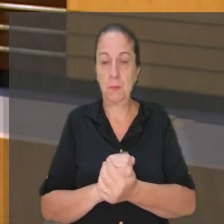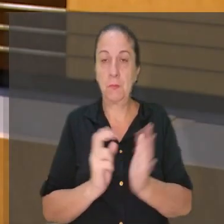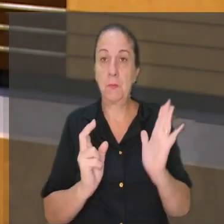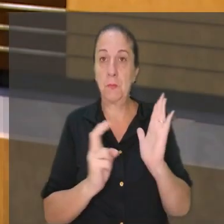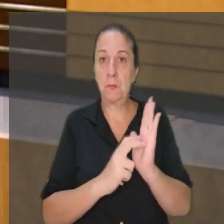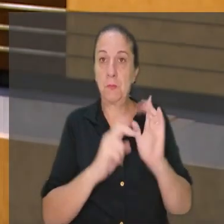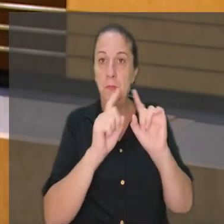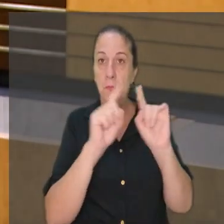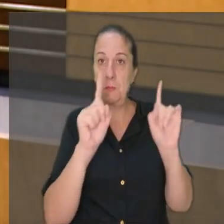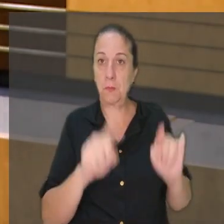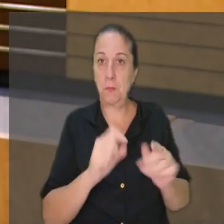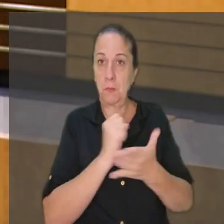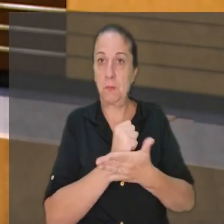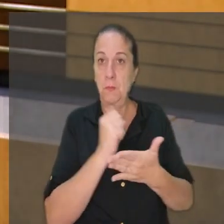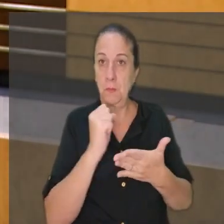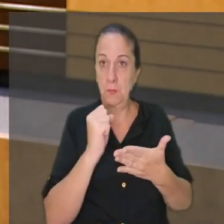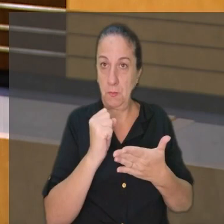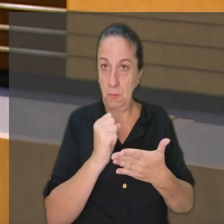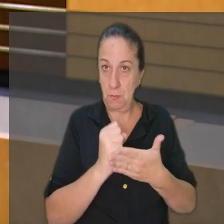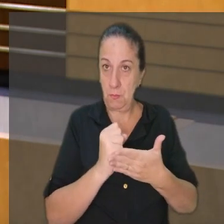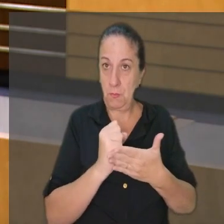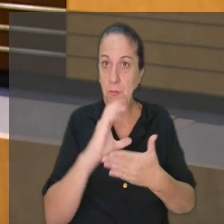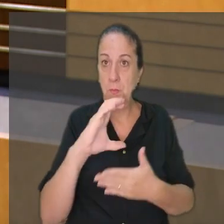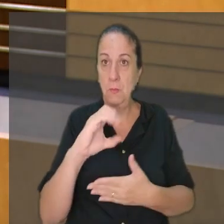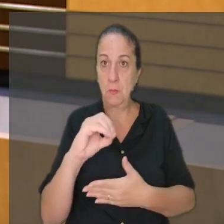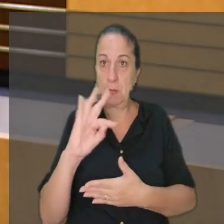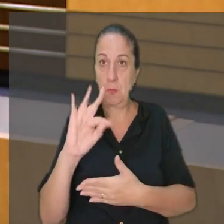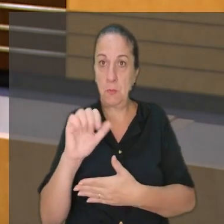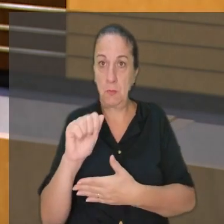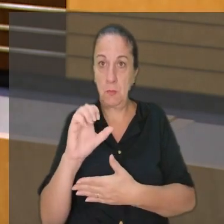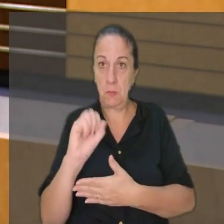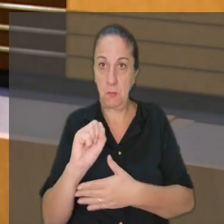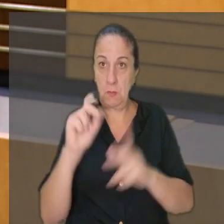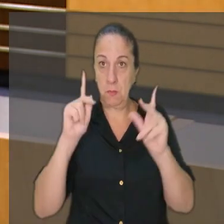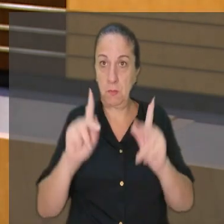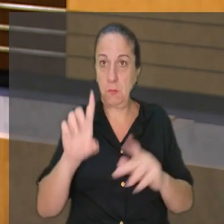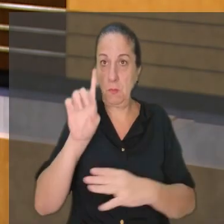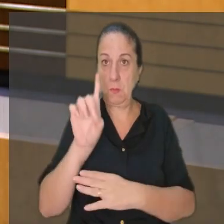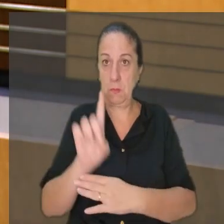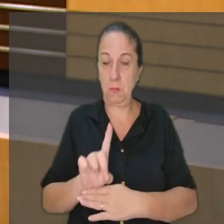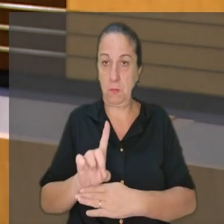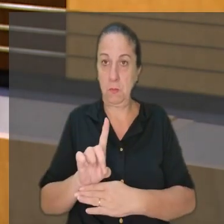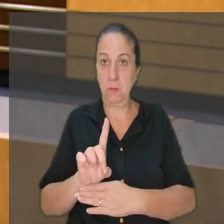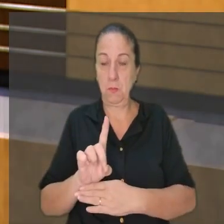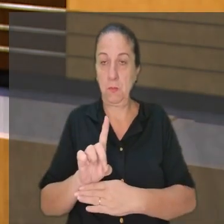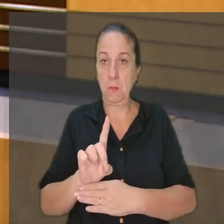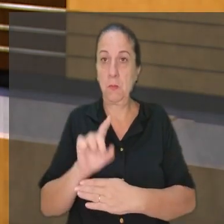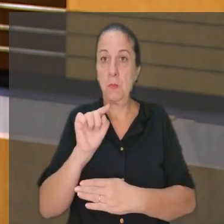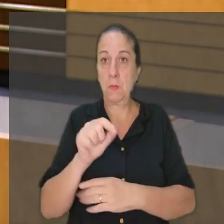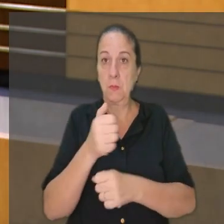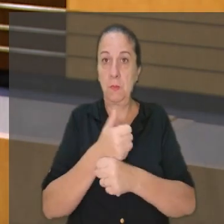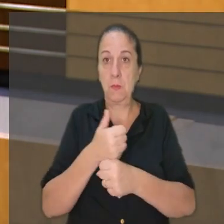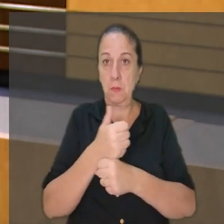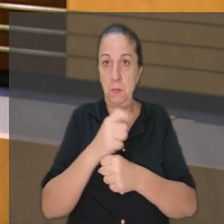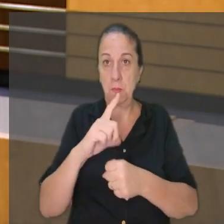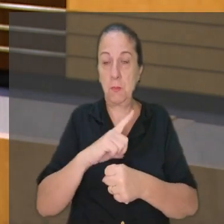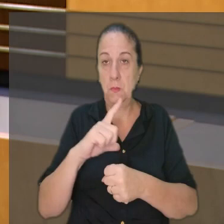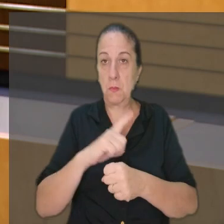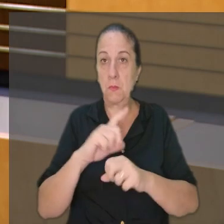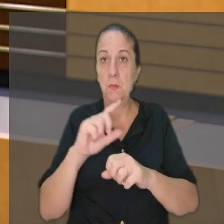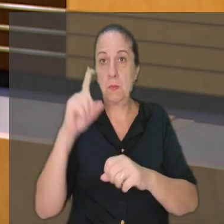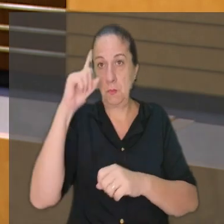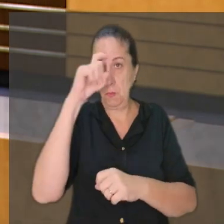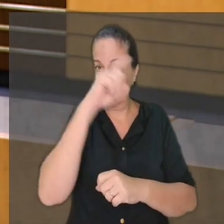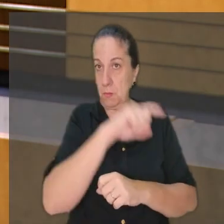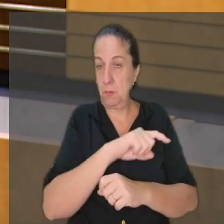O bancário foi contratado no regime de cotas para pessoas com deficiência. O profissional tinha